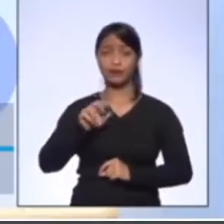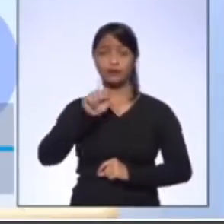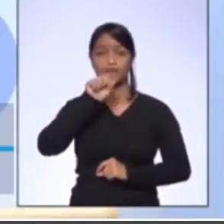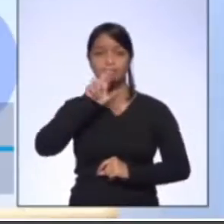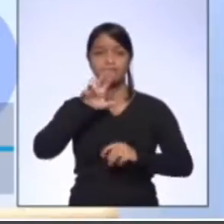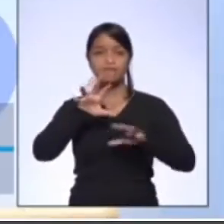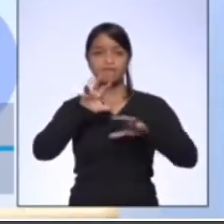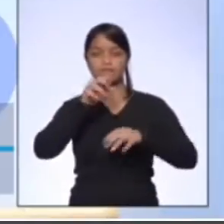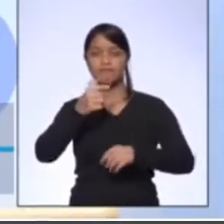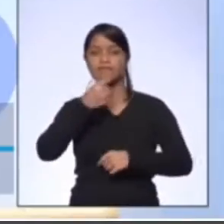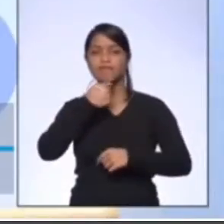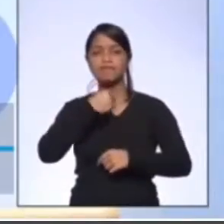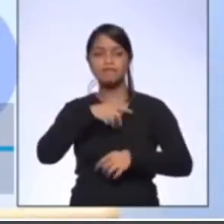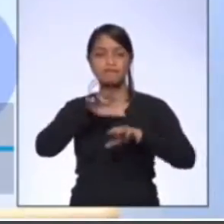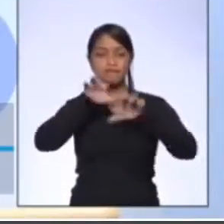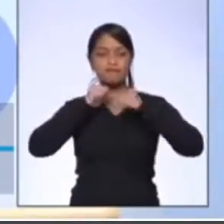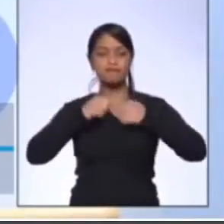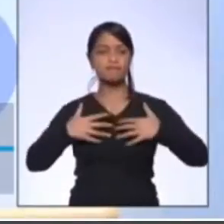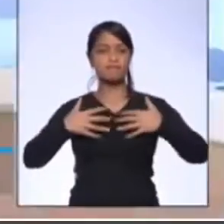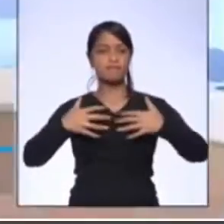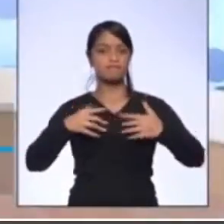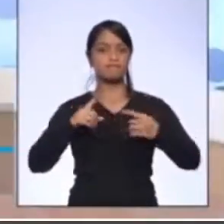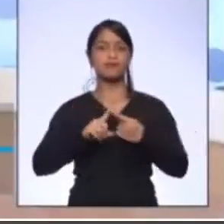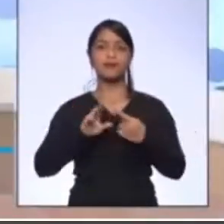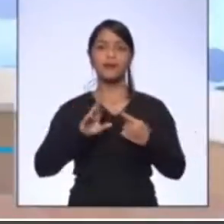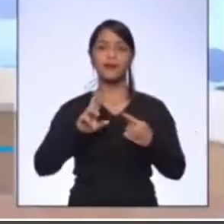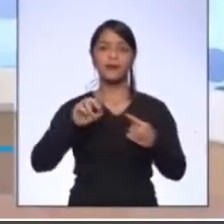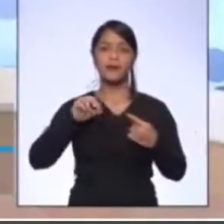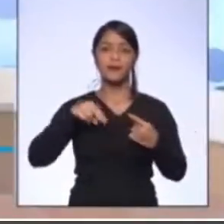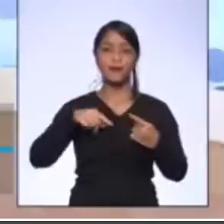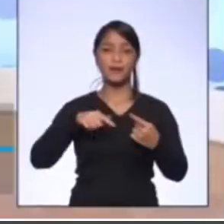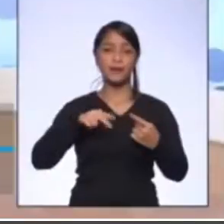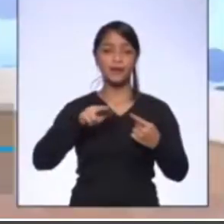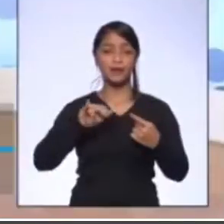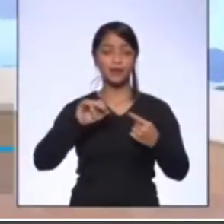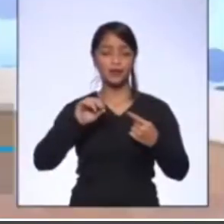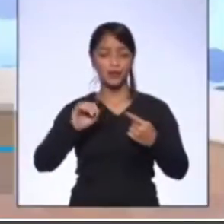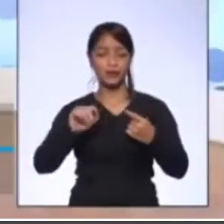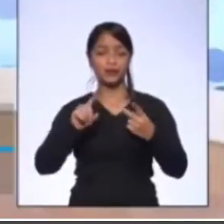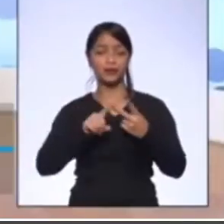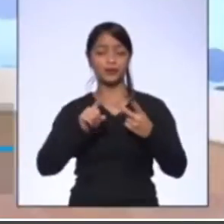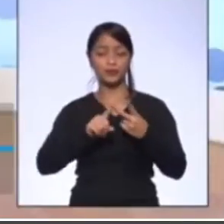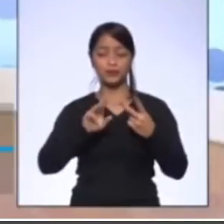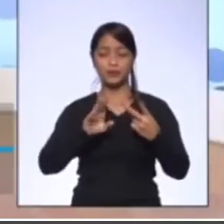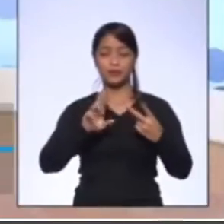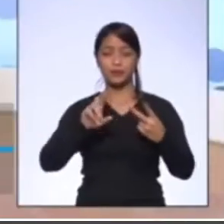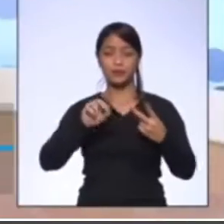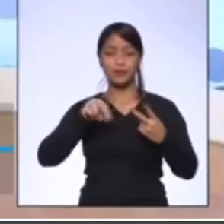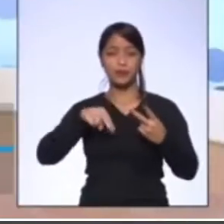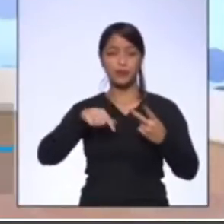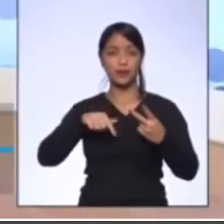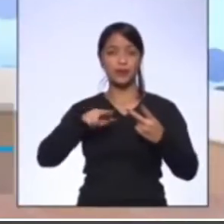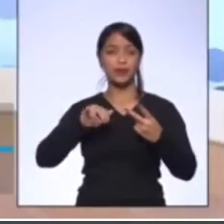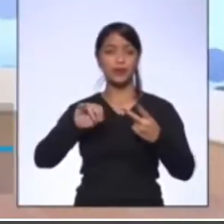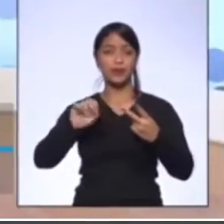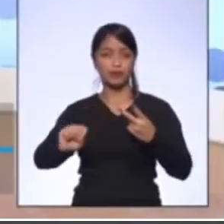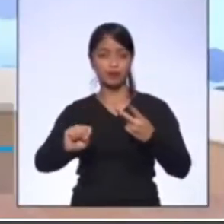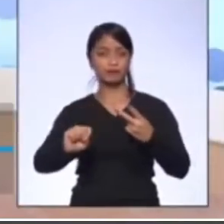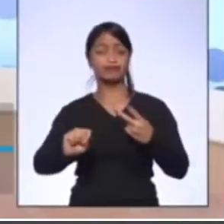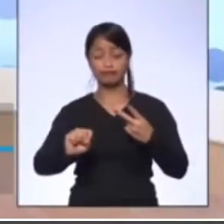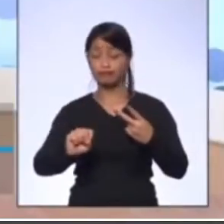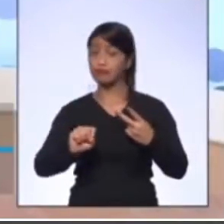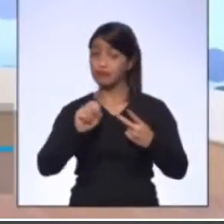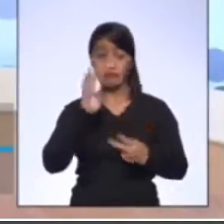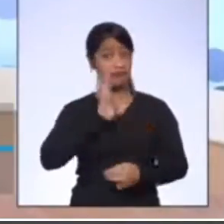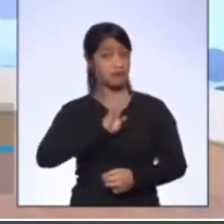brônquios e bronquíolos só olha só na estrutura do pra finalizar não para finalizar eu vou